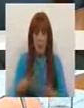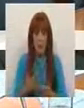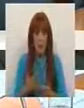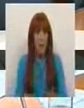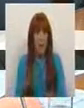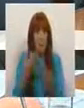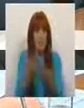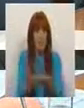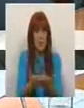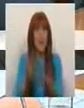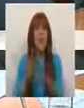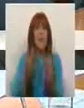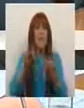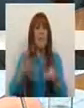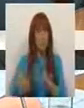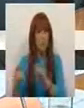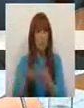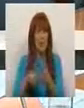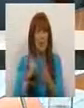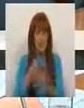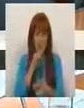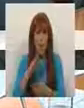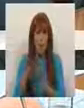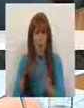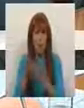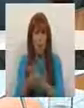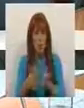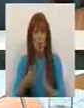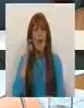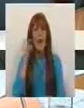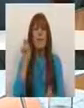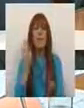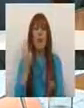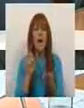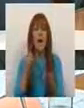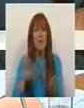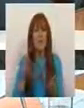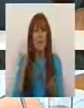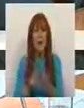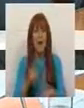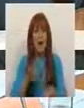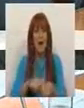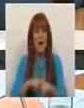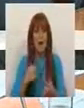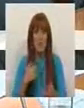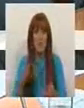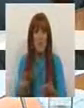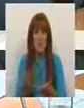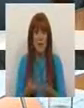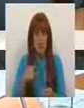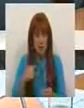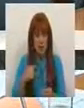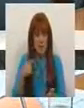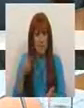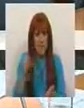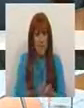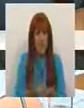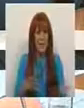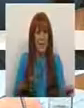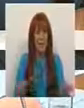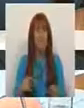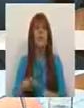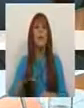apresentar propostas até ao final do debate. E quem marca o timing da apresentação das propostas somos nós. Agora, a questão é